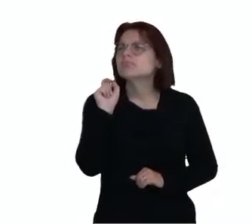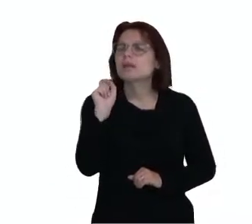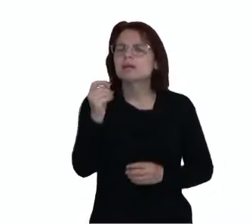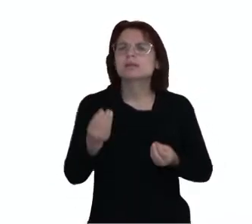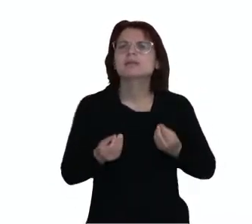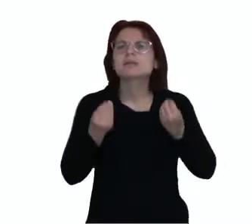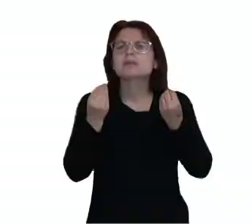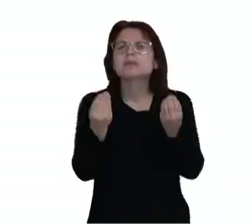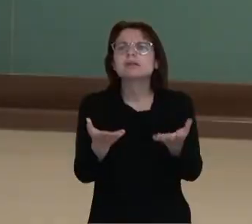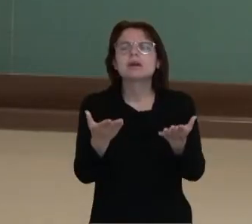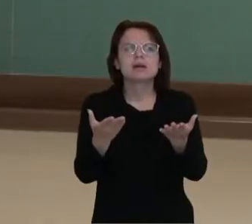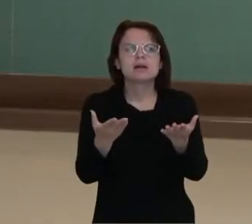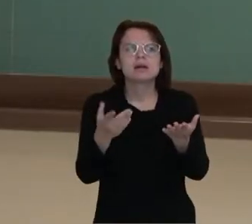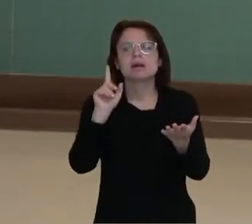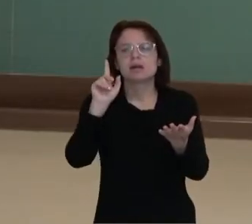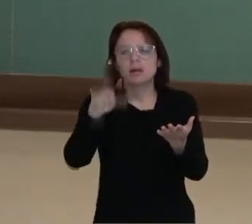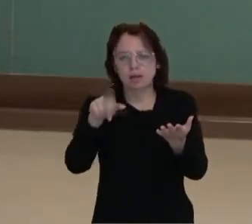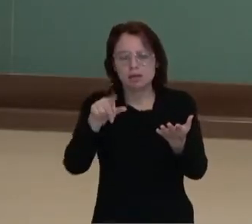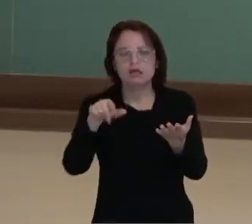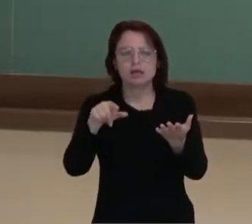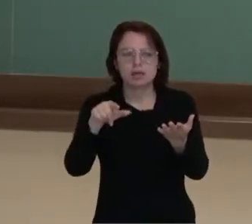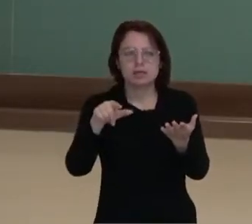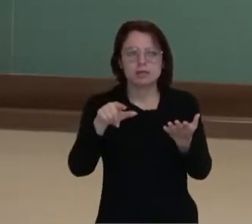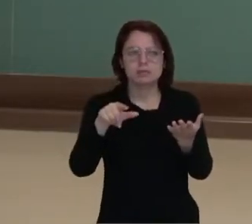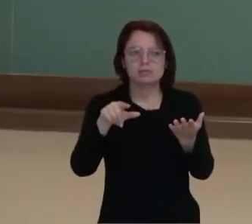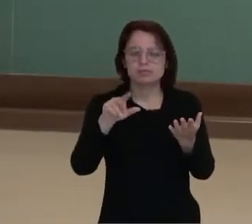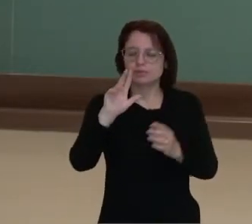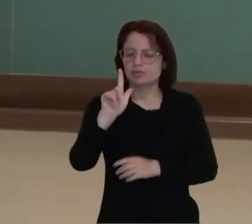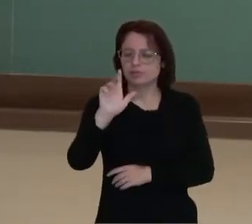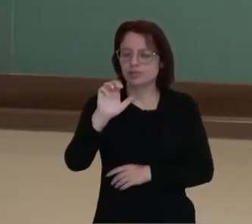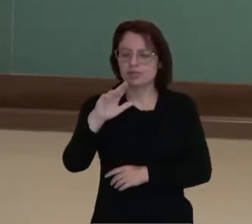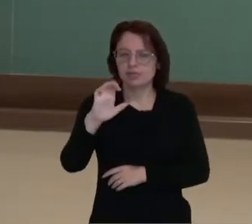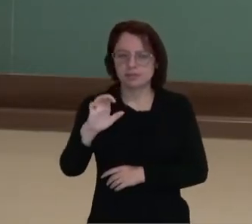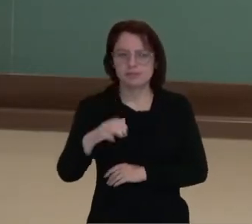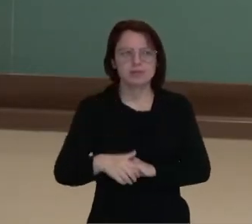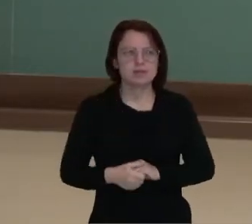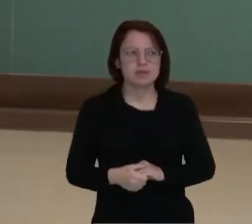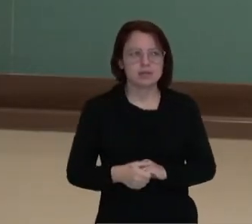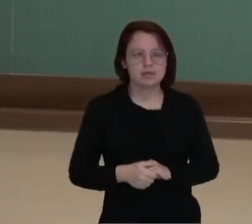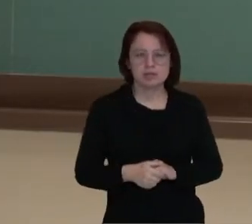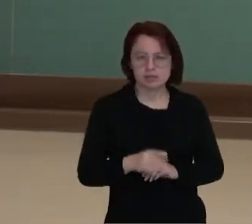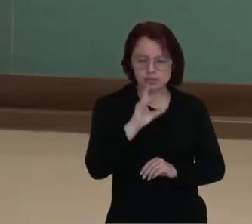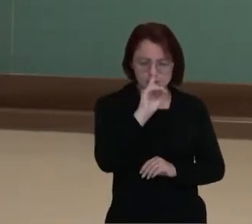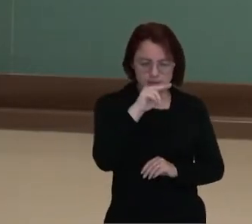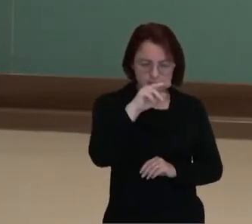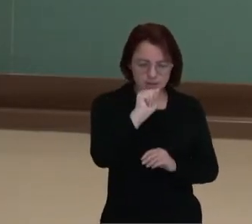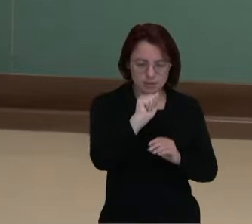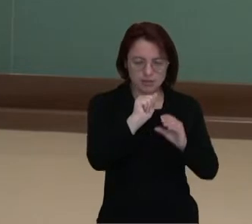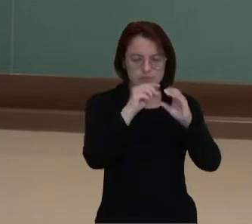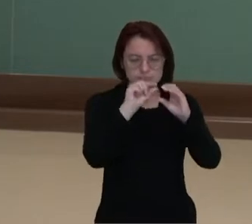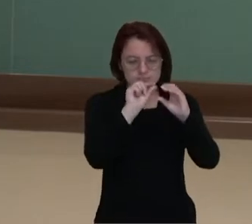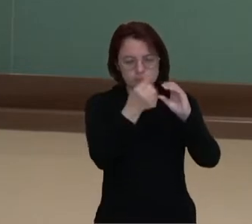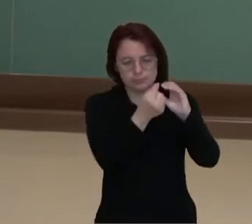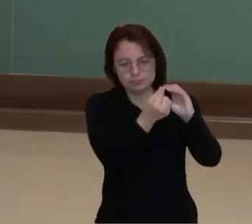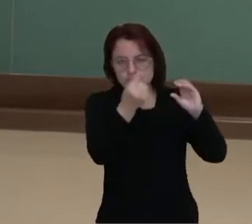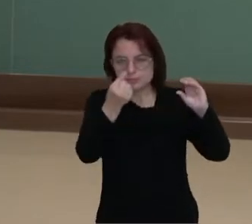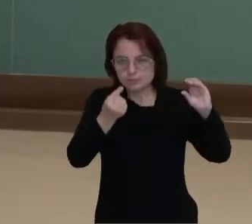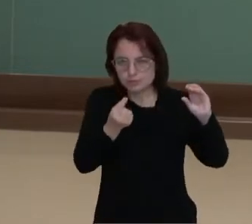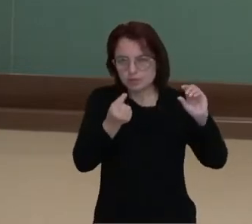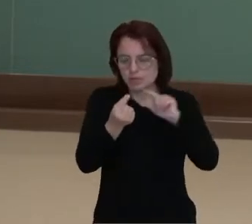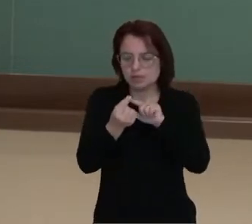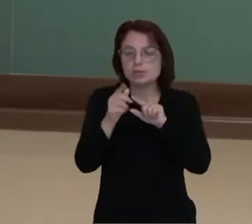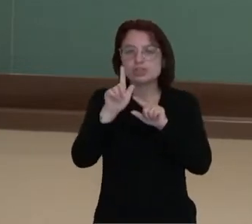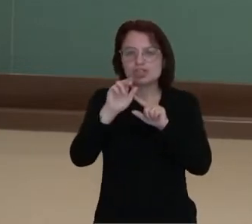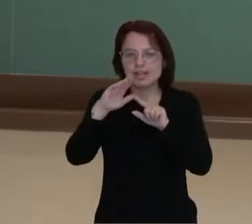o formato é o gene. Então, nós temos o DNA e o pedacinho do DNA que vai dar as determinadas